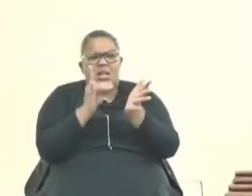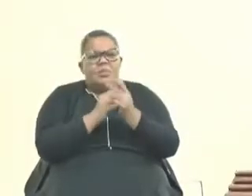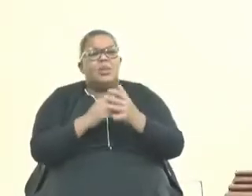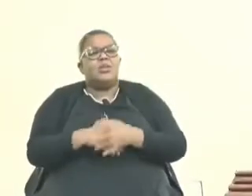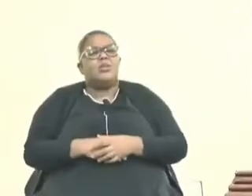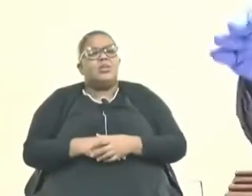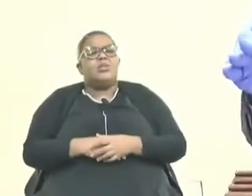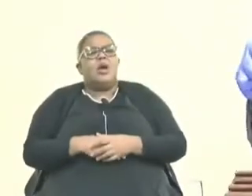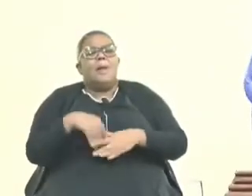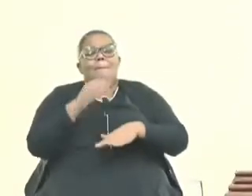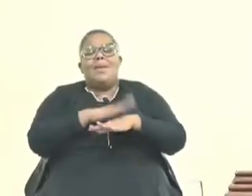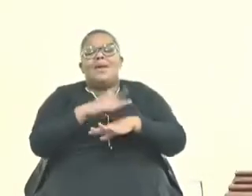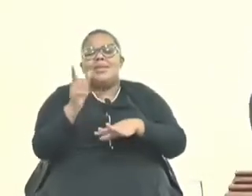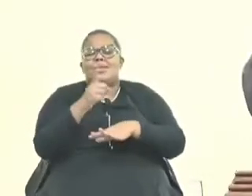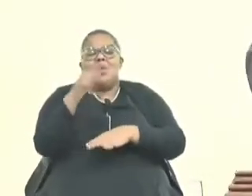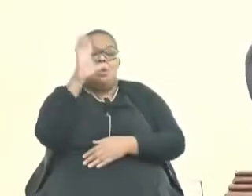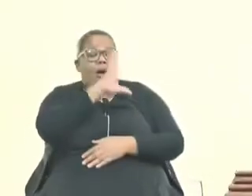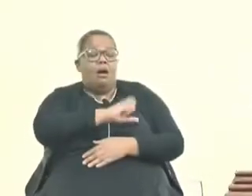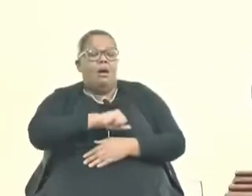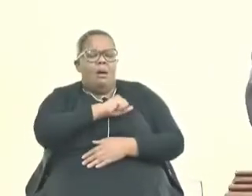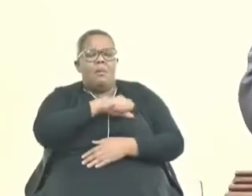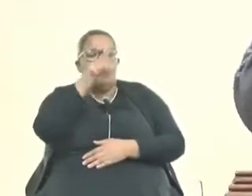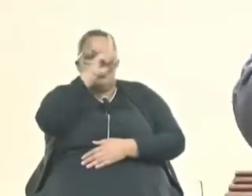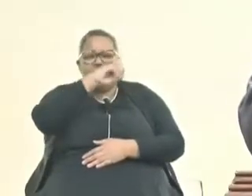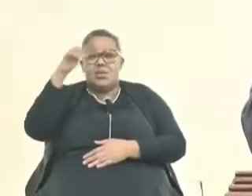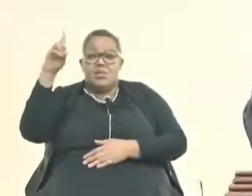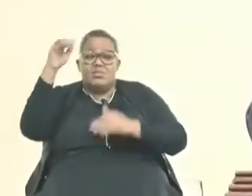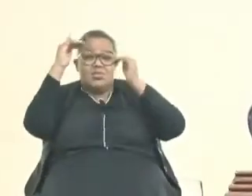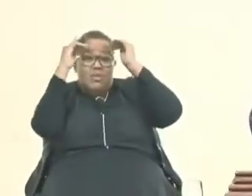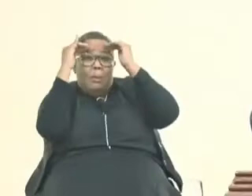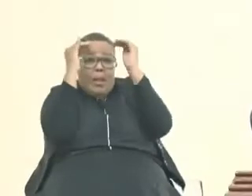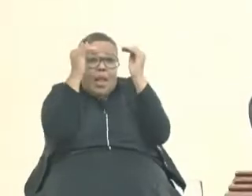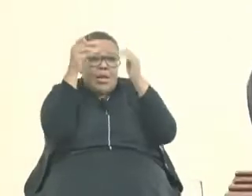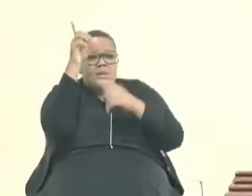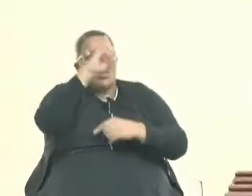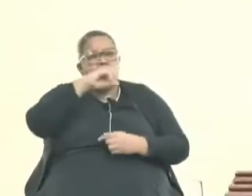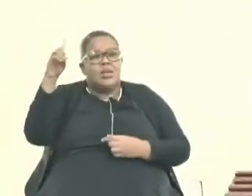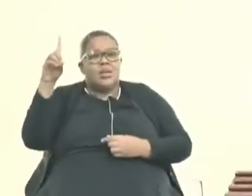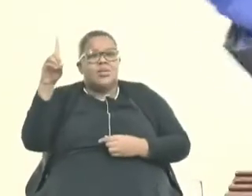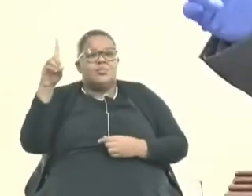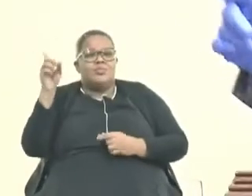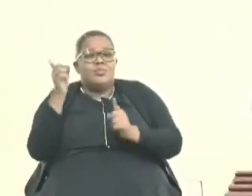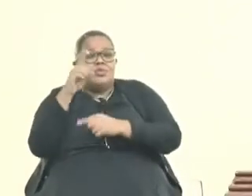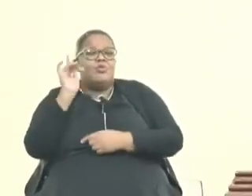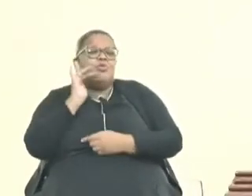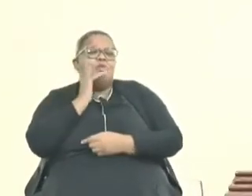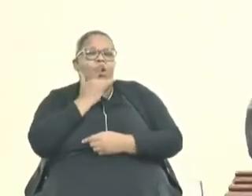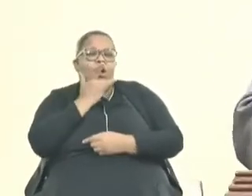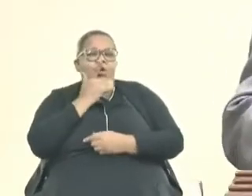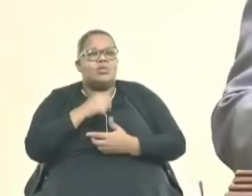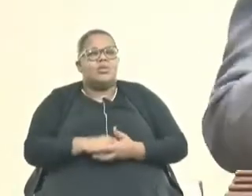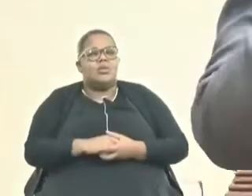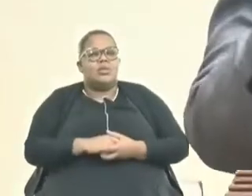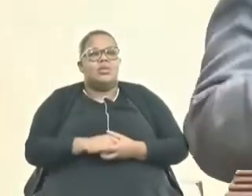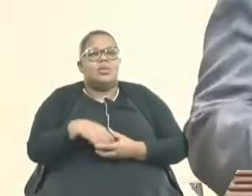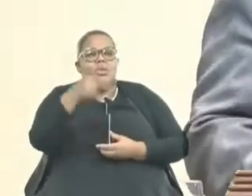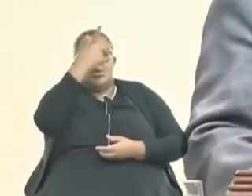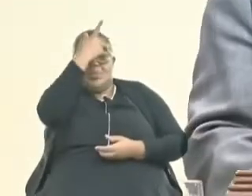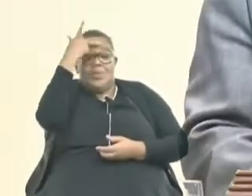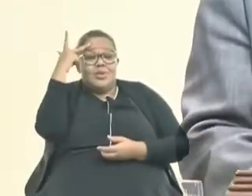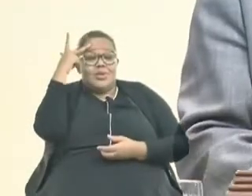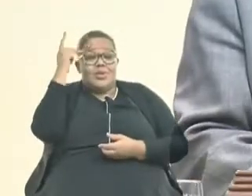não teme ao senhor não cumpre a palavra e o pior não gosta de quem cumpre